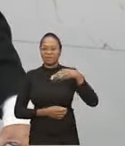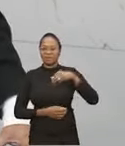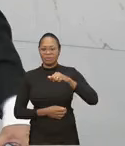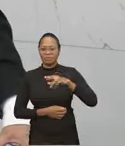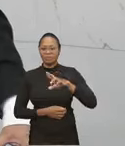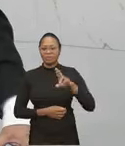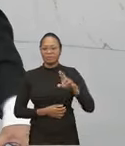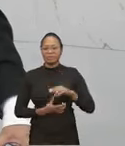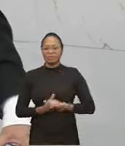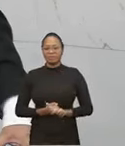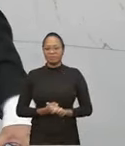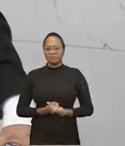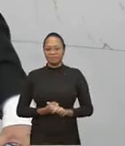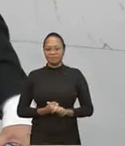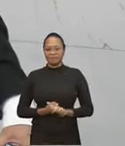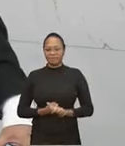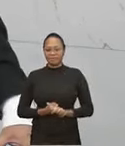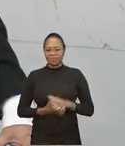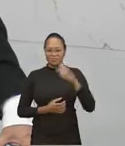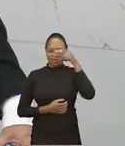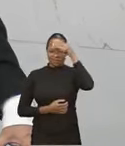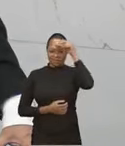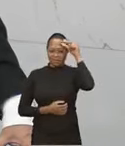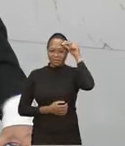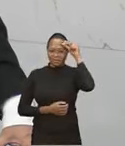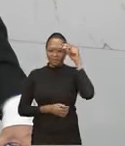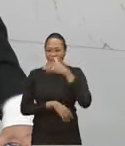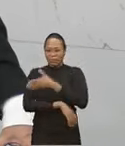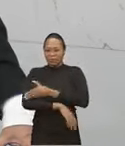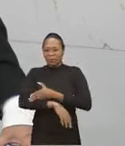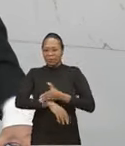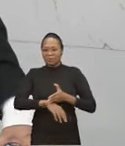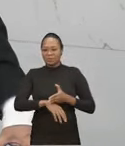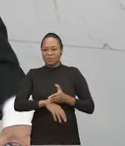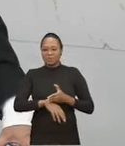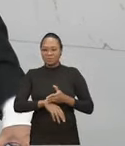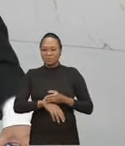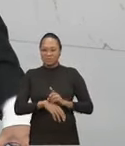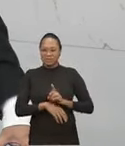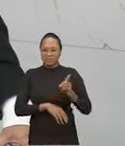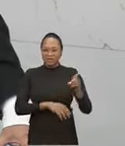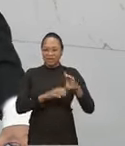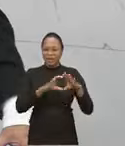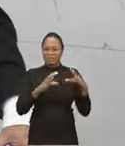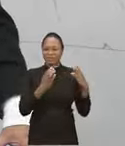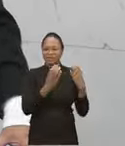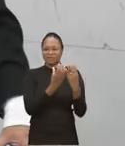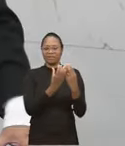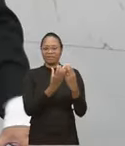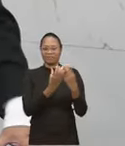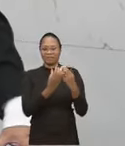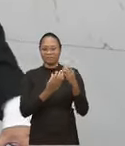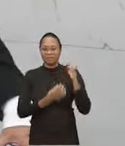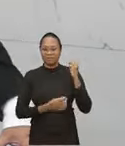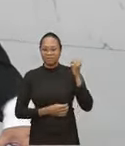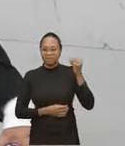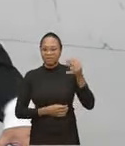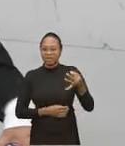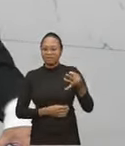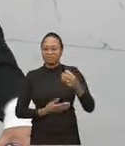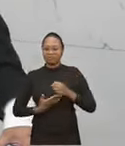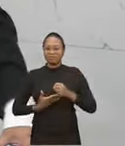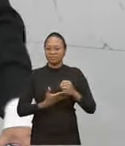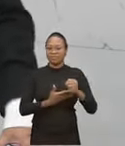prefeito está numa mania terrível de ir para as comunidades na madrugada, escondido do povo, e não leva nem os